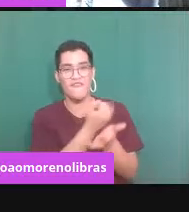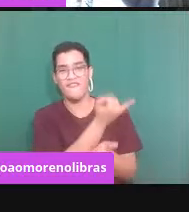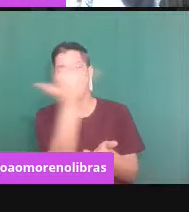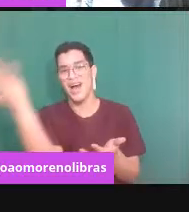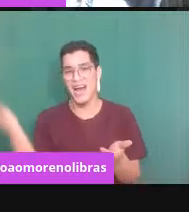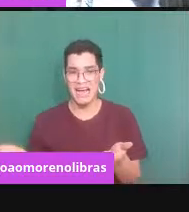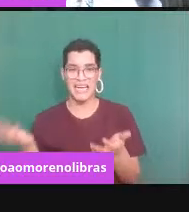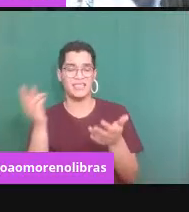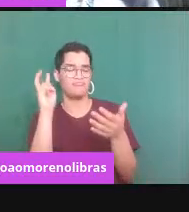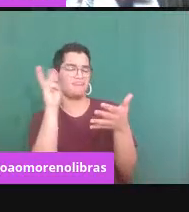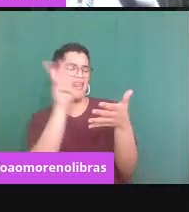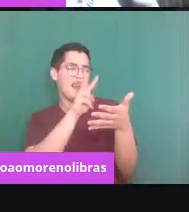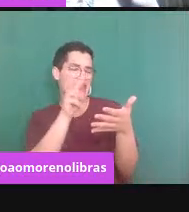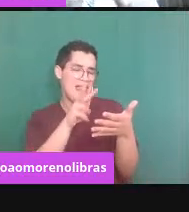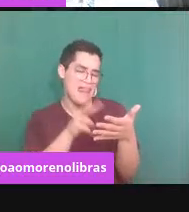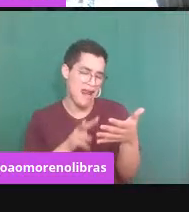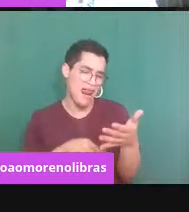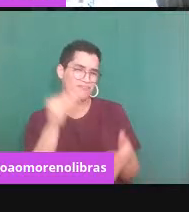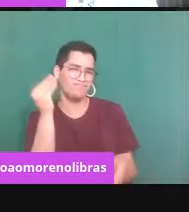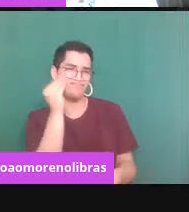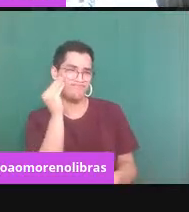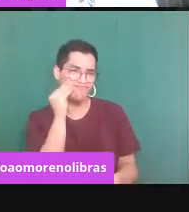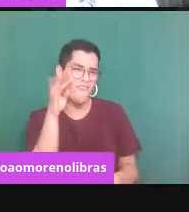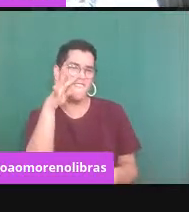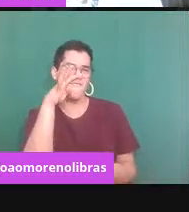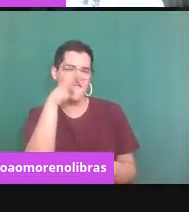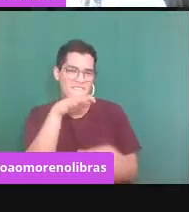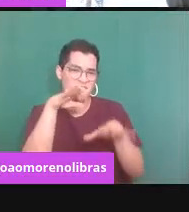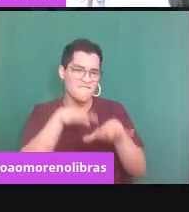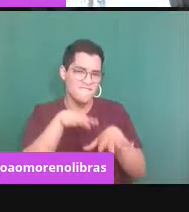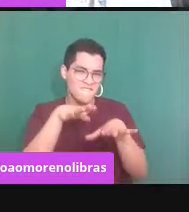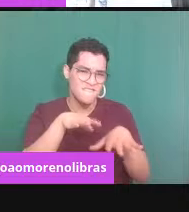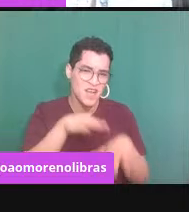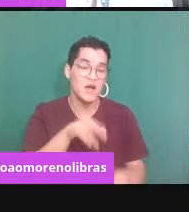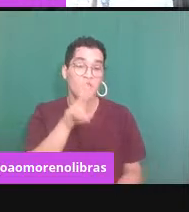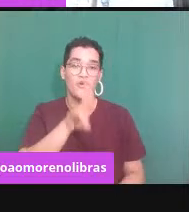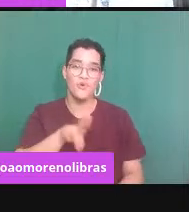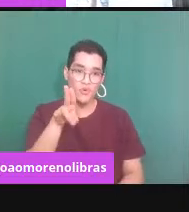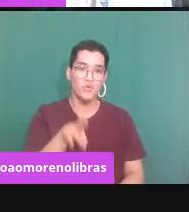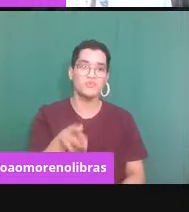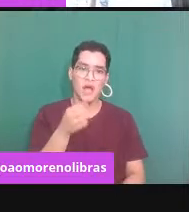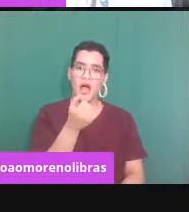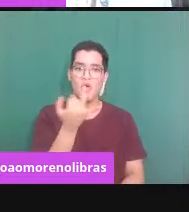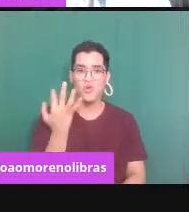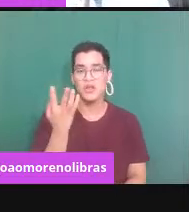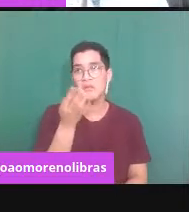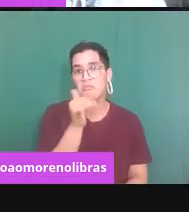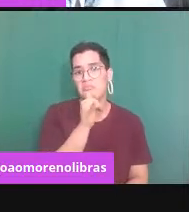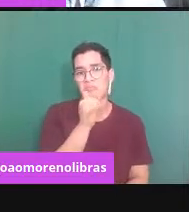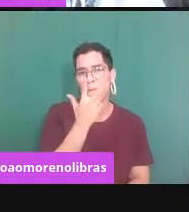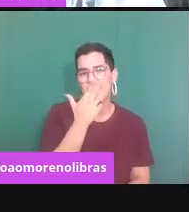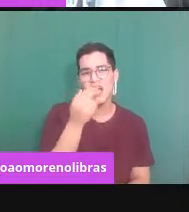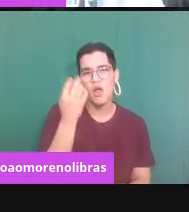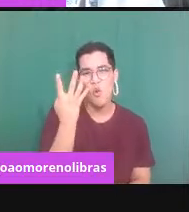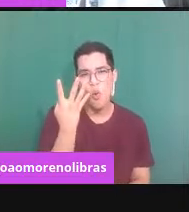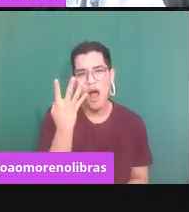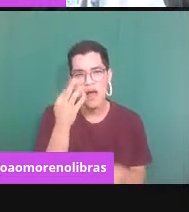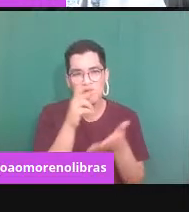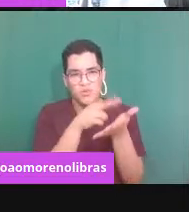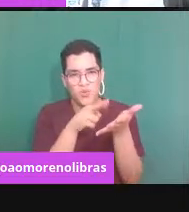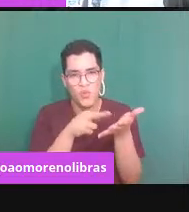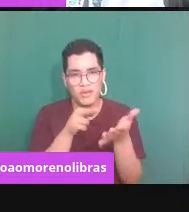que ela selecionou um grupo de quatro redações que apresentavam problemas e ela deu a